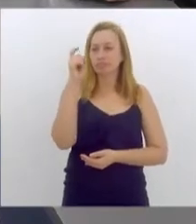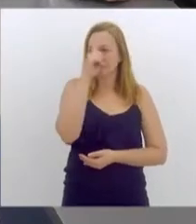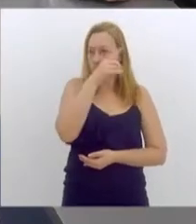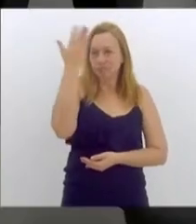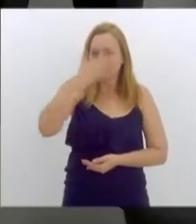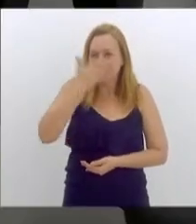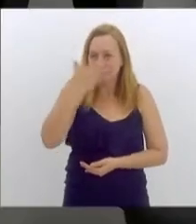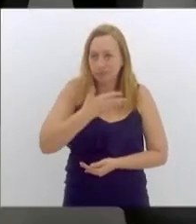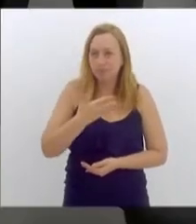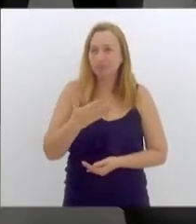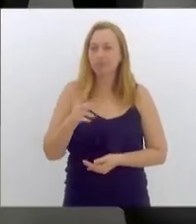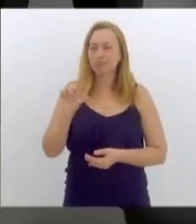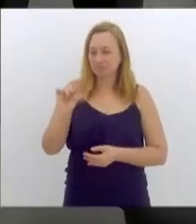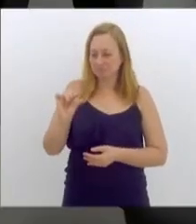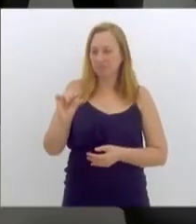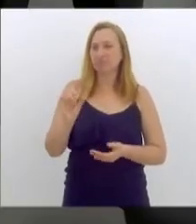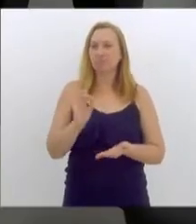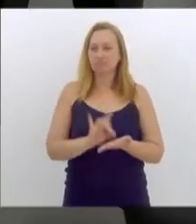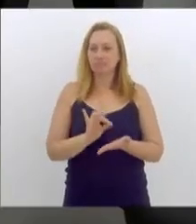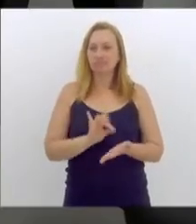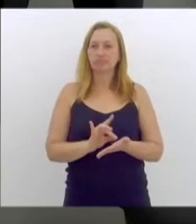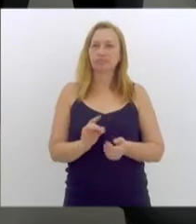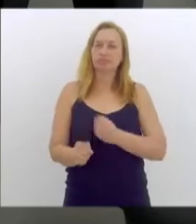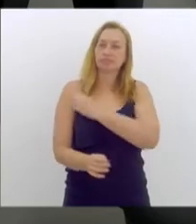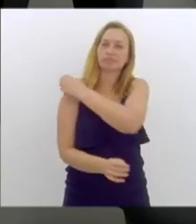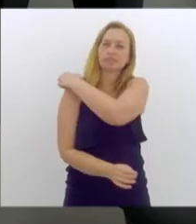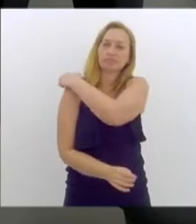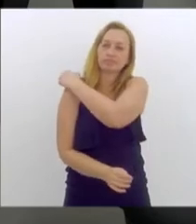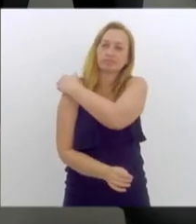acabou ficando pequeno realmente acompanharia